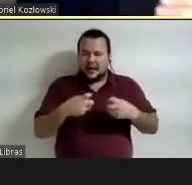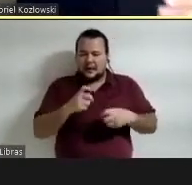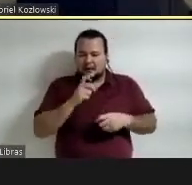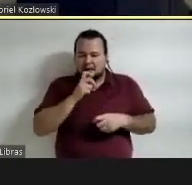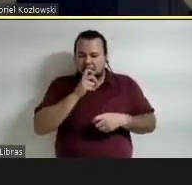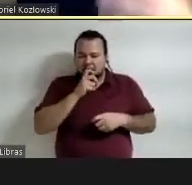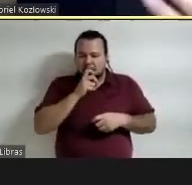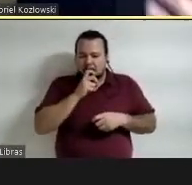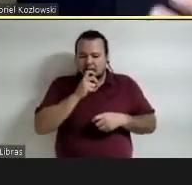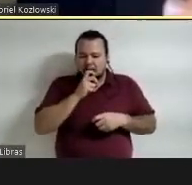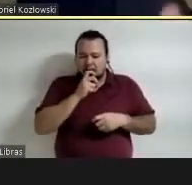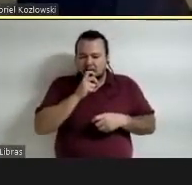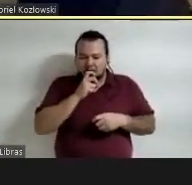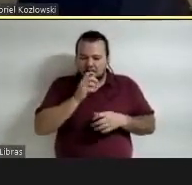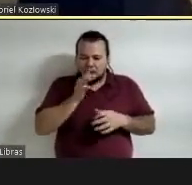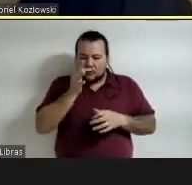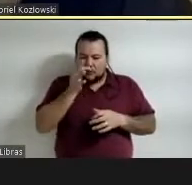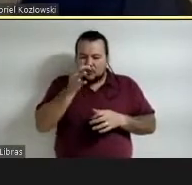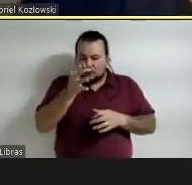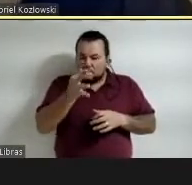da civilização fora da Terra.